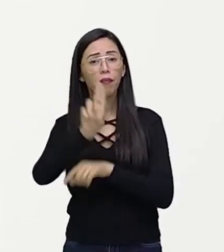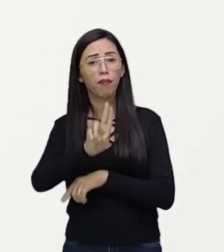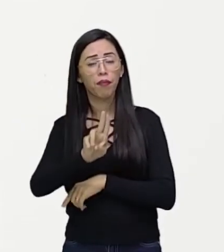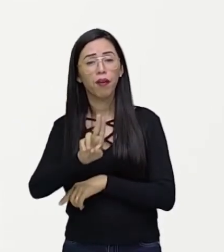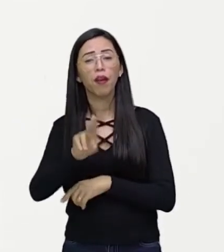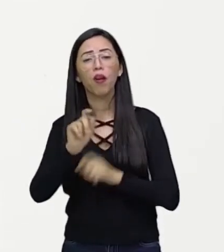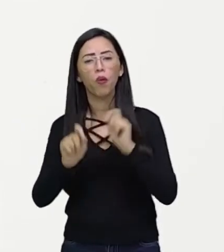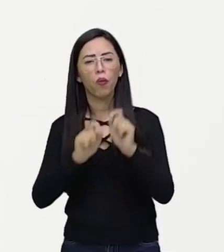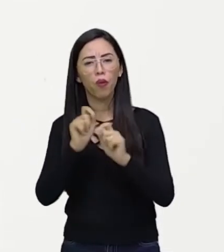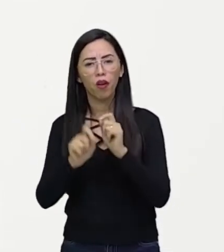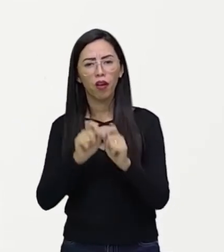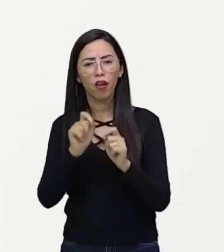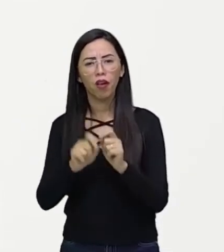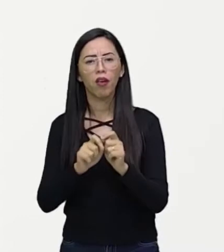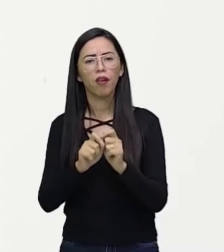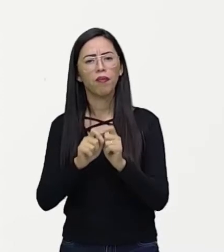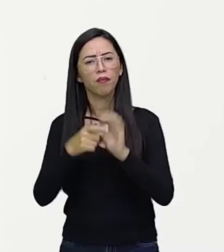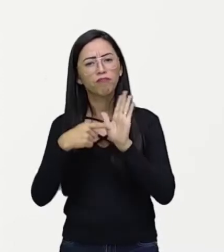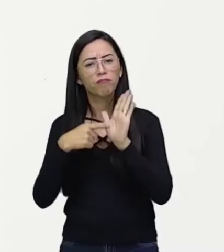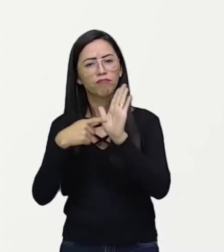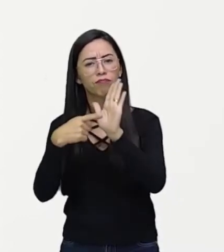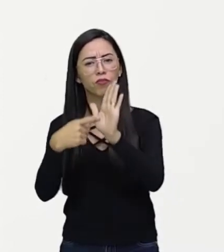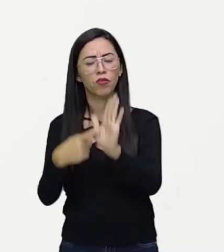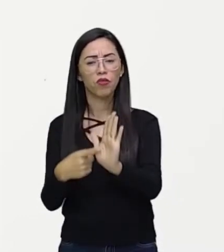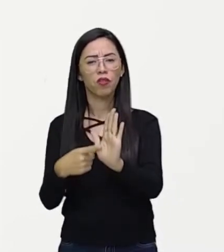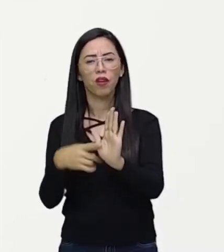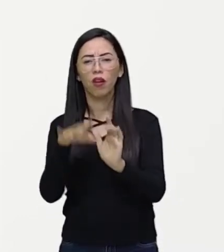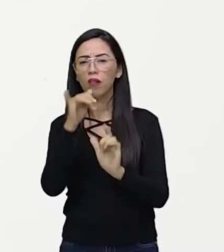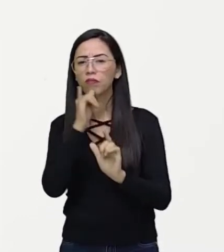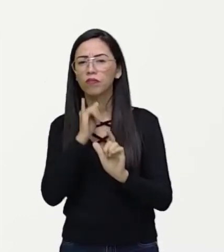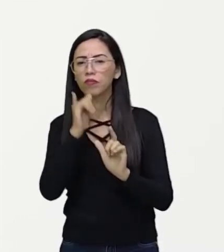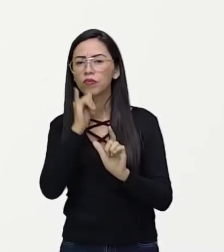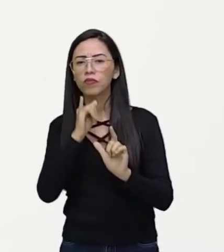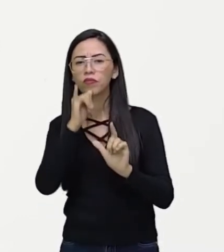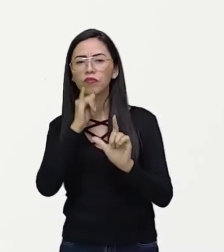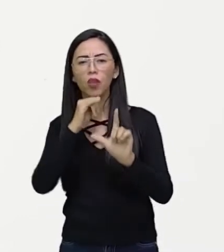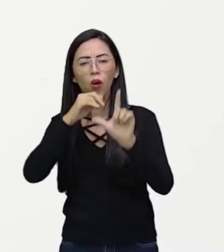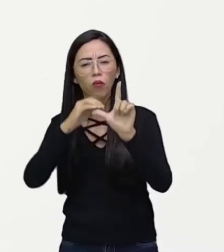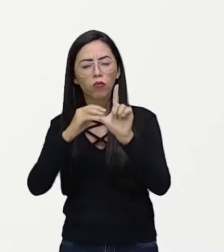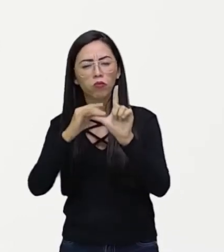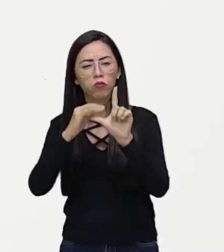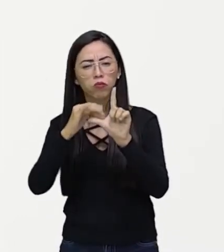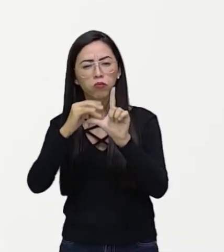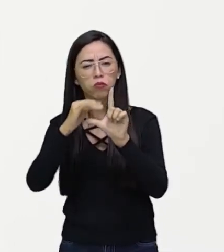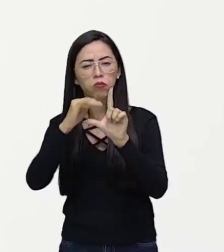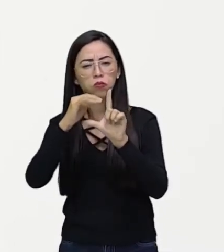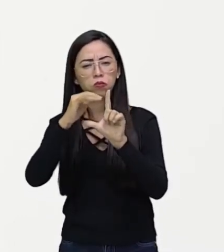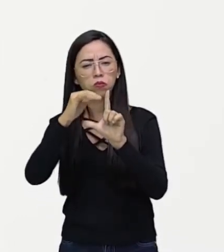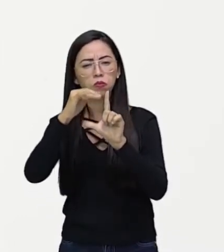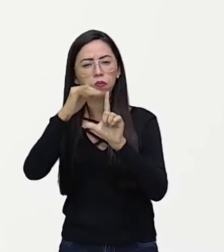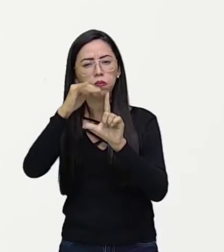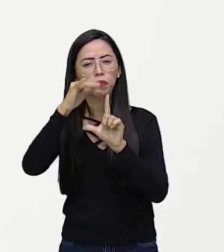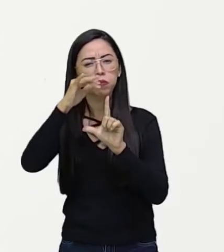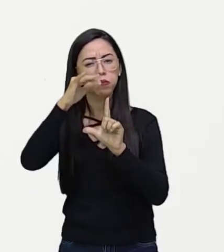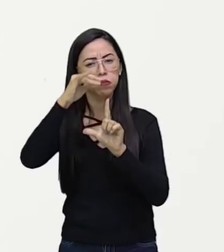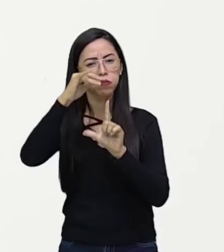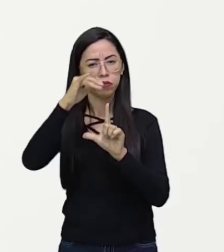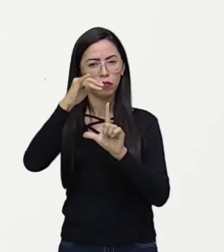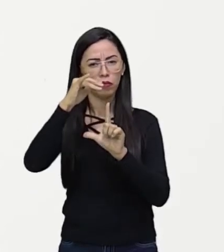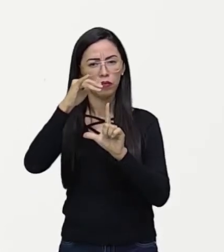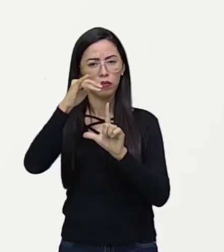grandezas usadas para determinar uma quantidade que está inserida em um